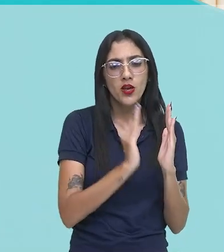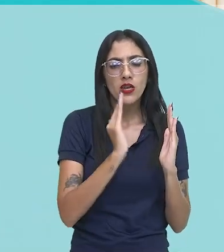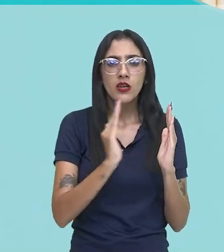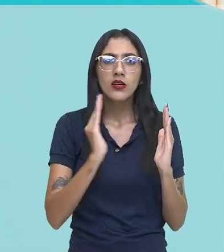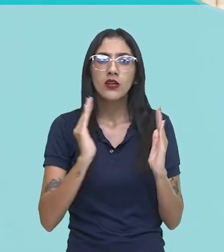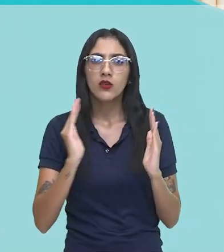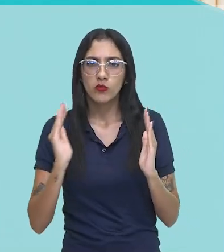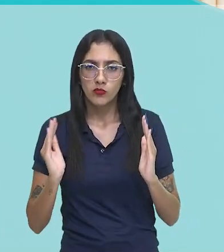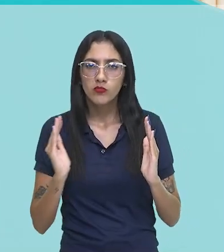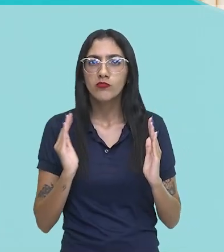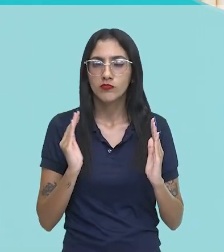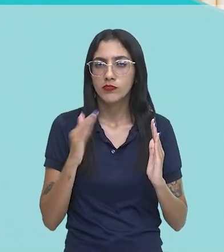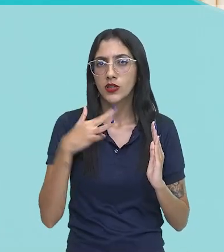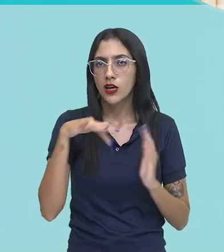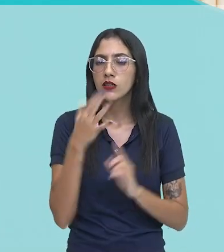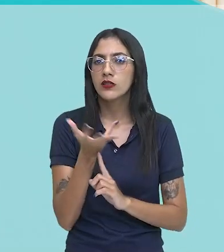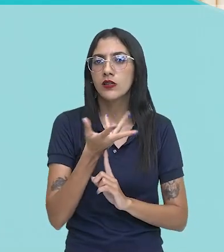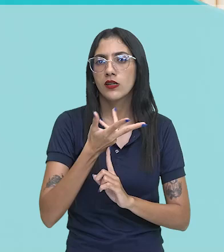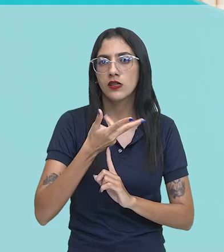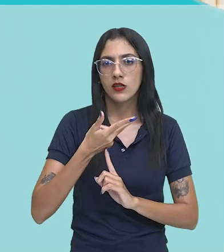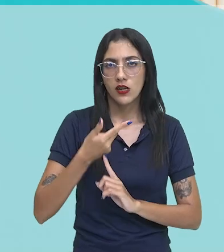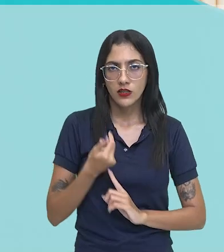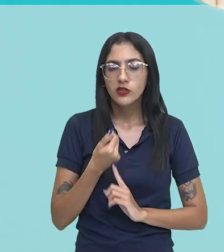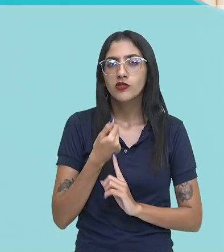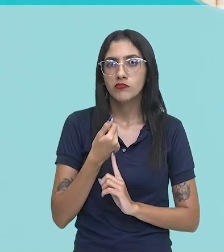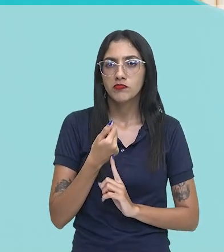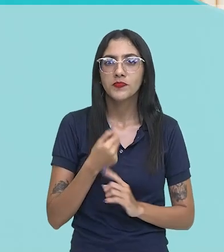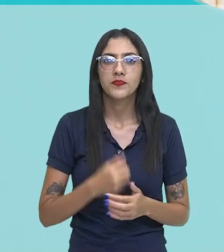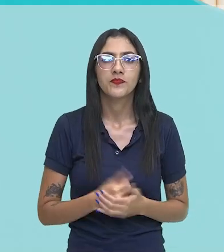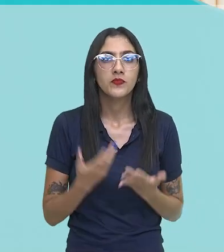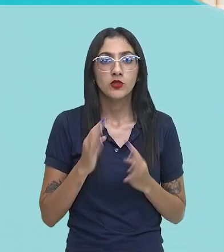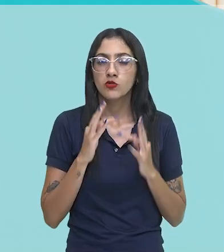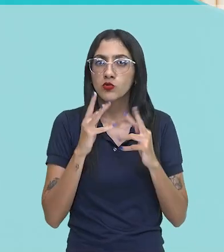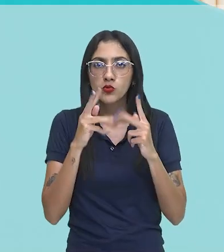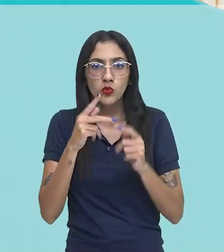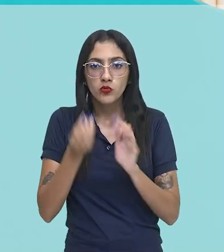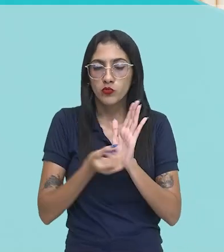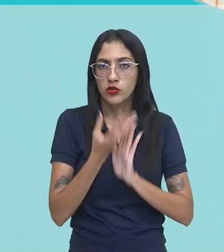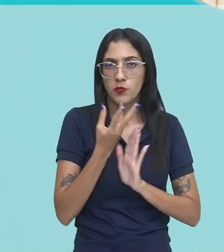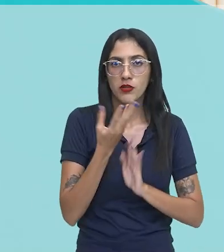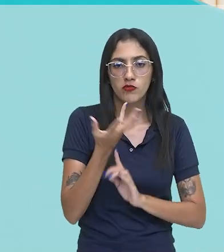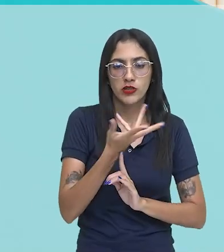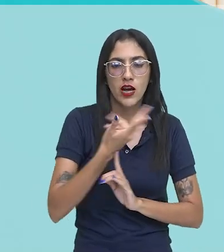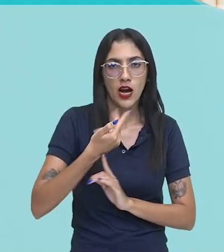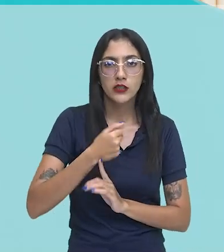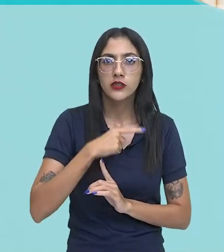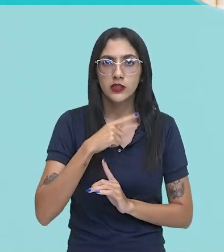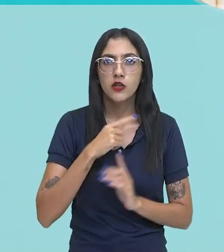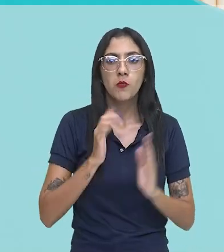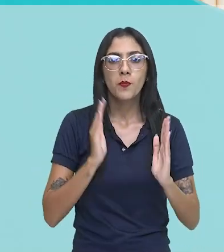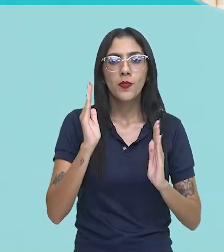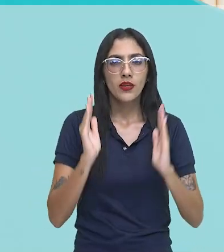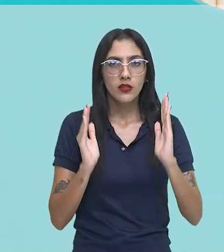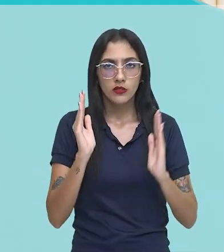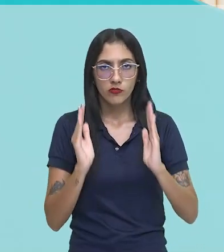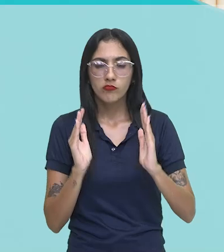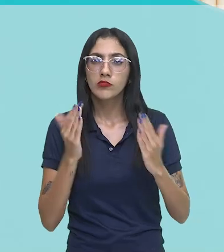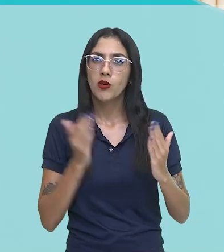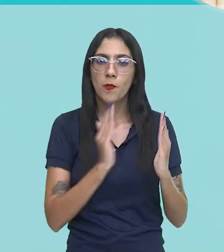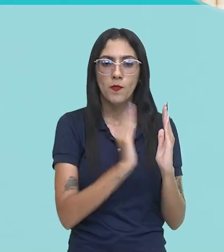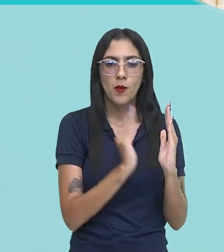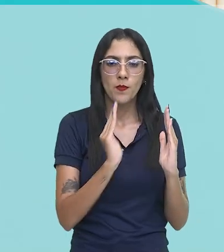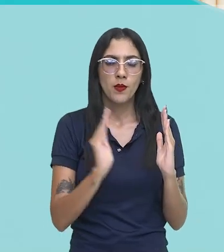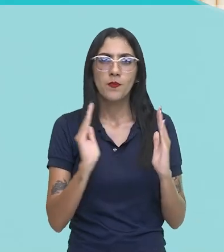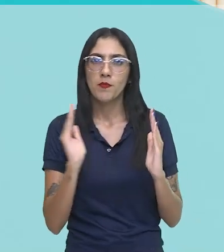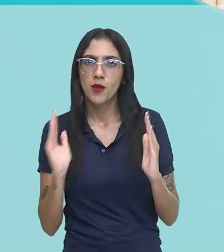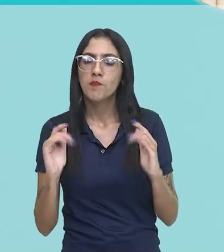criativo artístico, voltando, né, mais para a área das artes. Todo o processo criativo ele passa por um trajeto e essas fases precisam